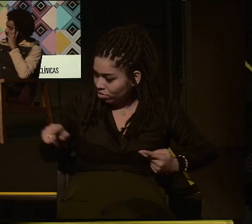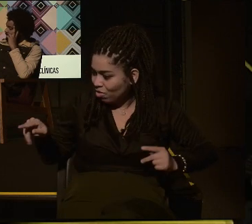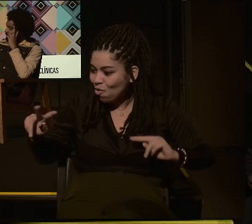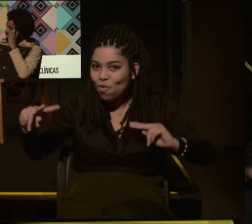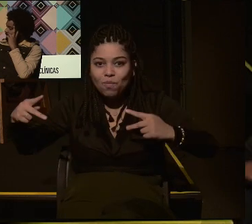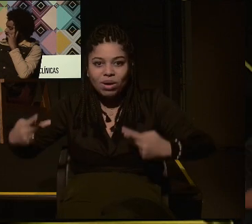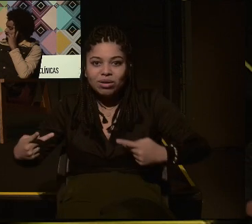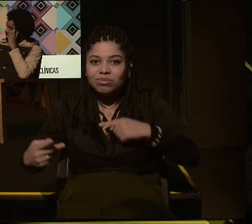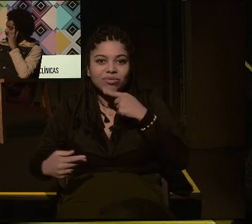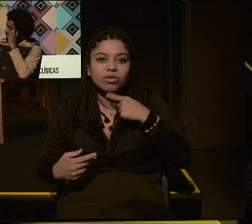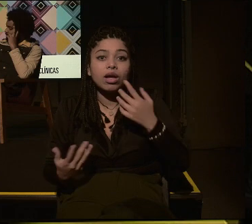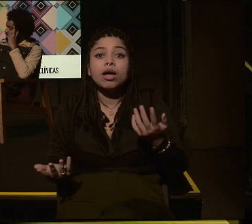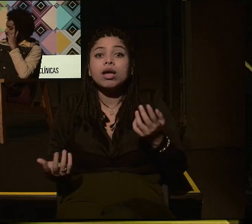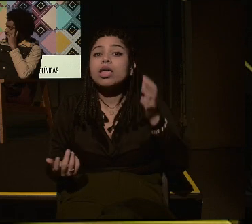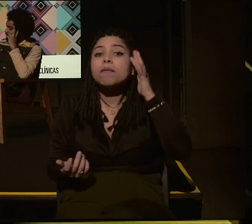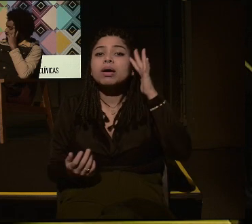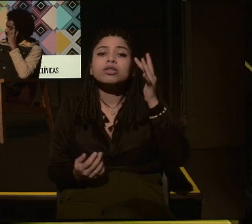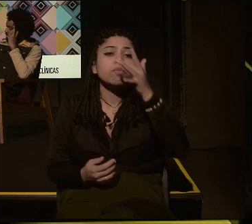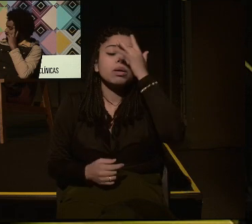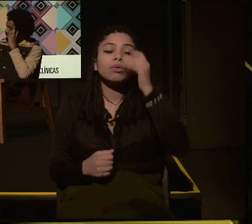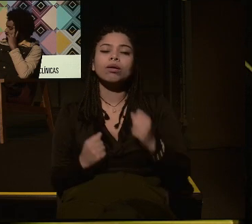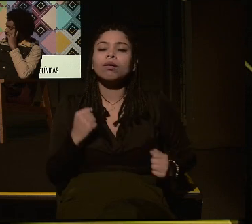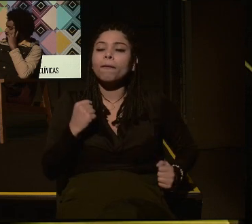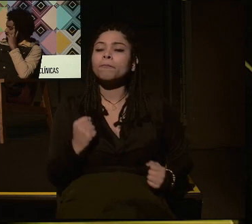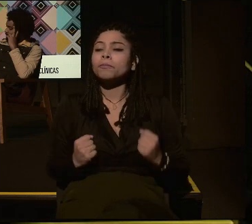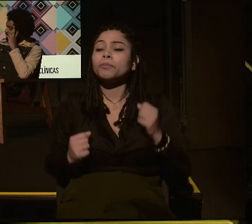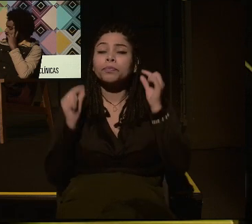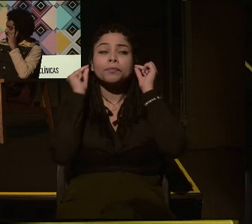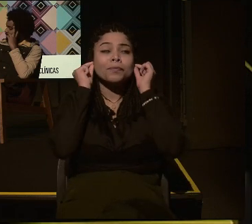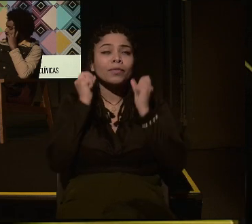Que dirá fazer Cooper?